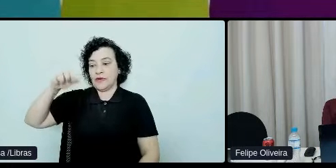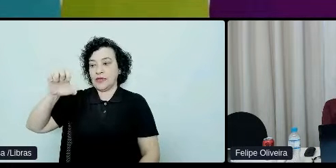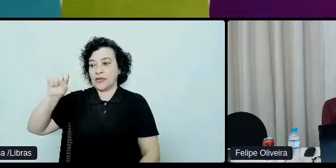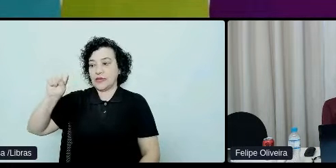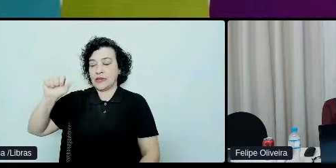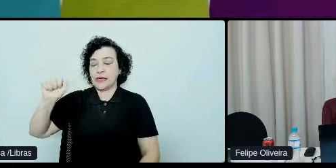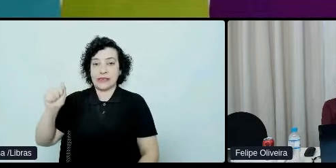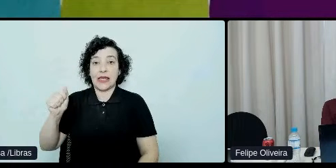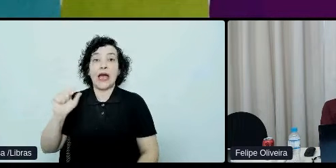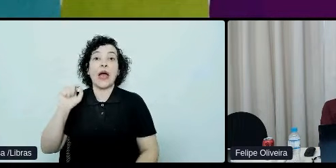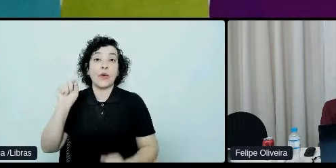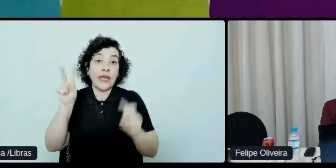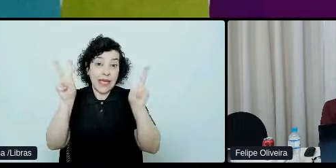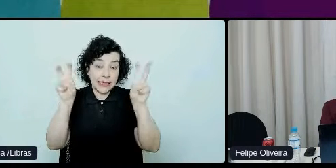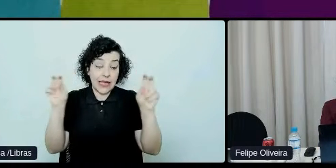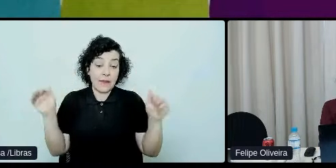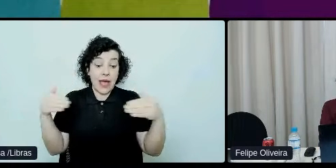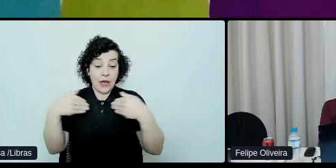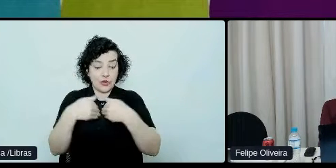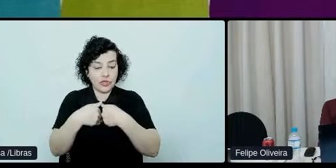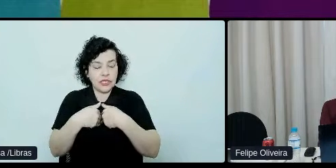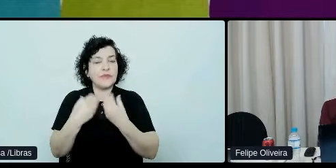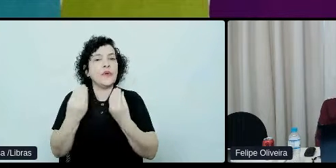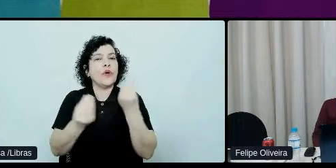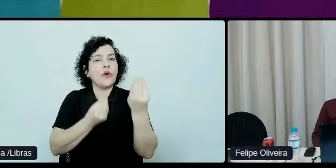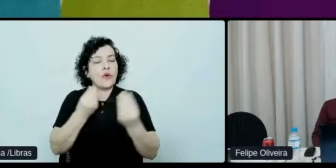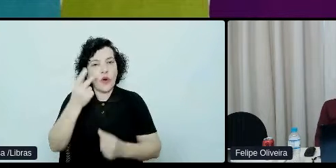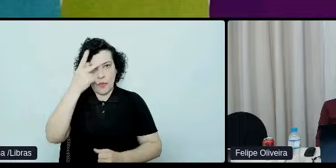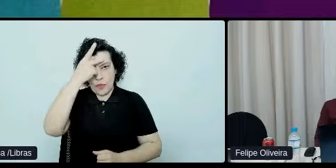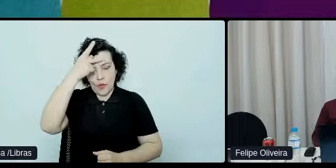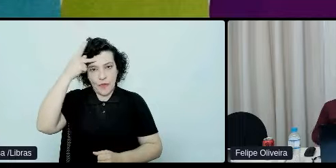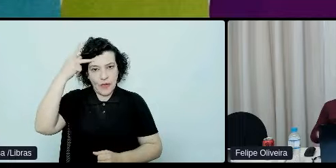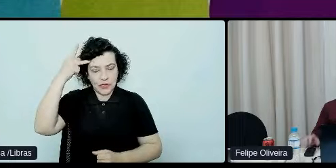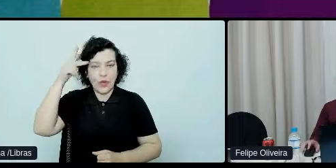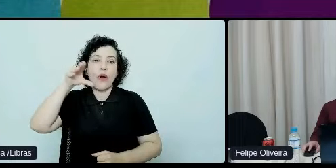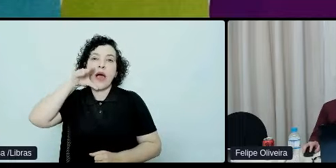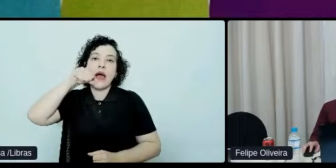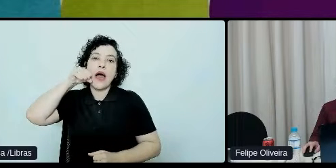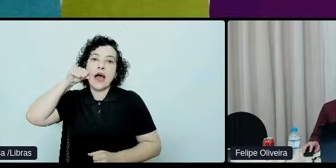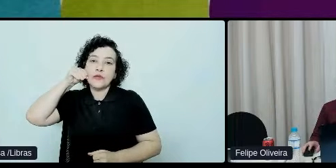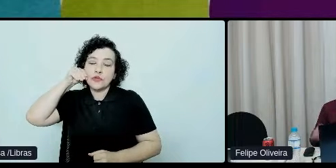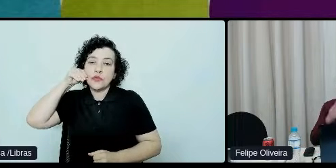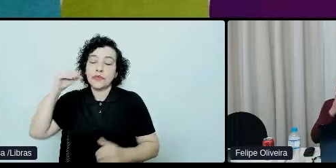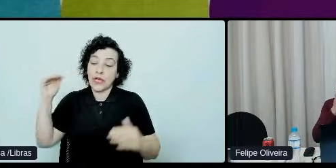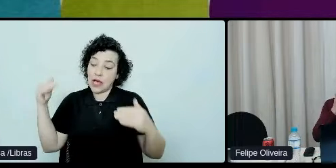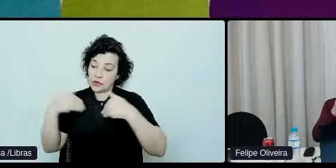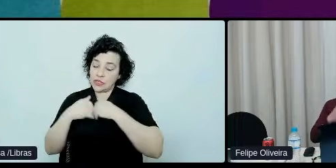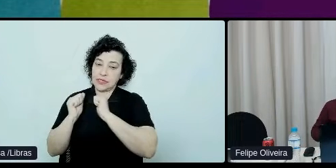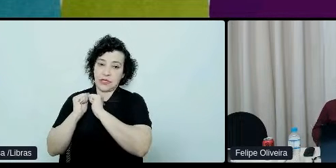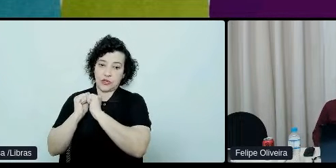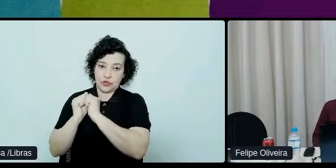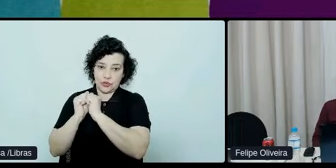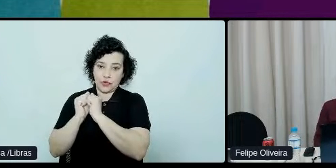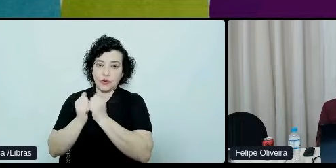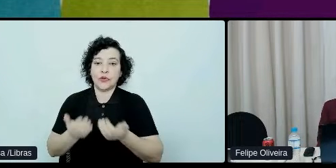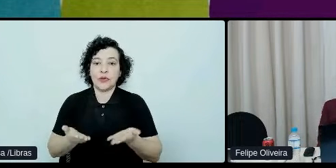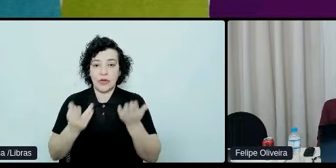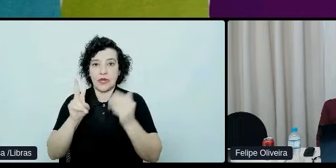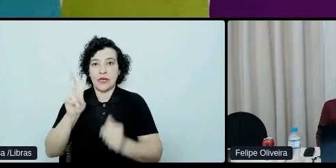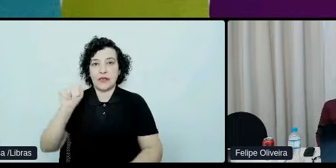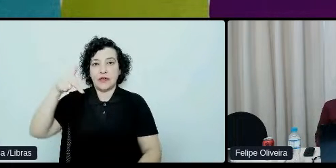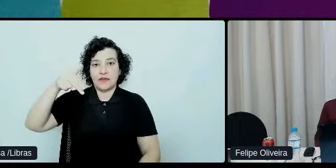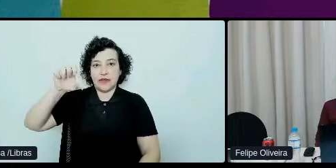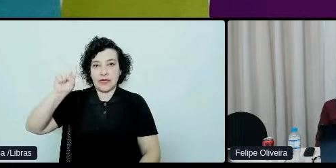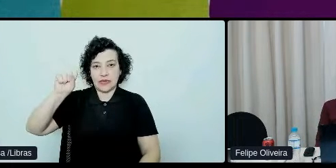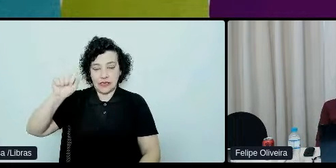viver, né, ao lado de uma adulta autista. Tá? Quem vai começar a palestra vai ser a Vanessa, não vou ser eu vou